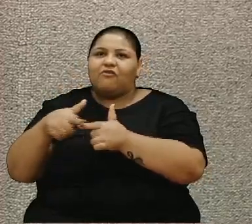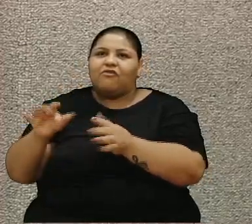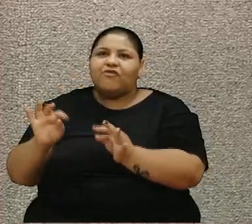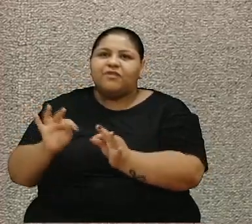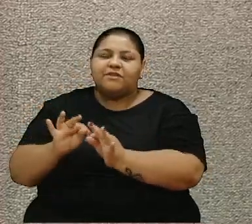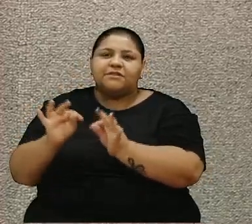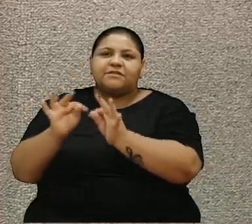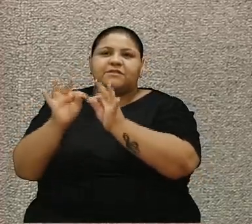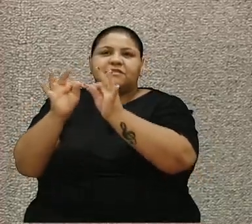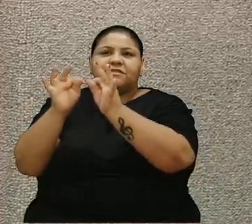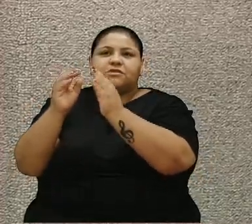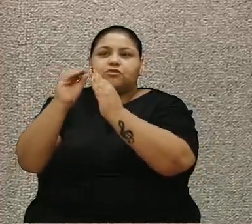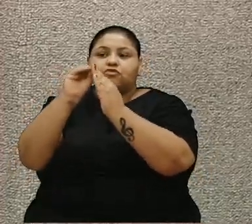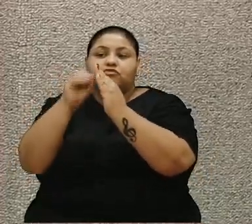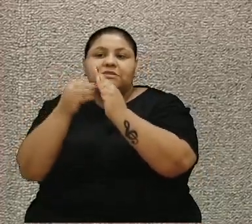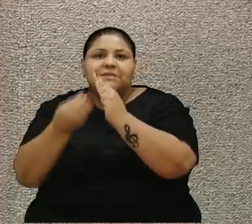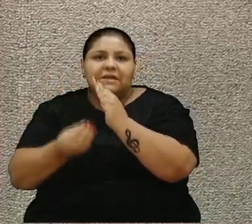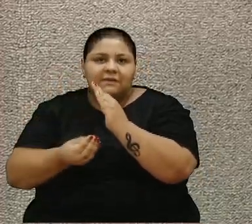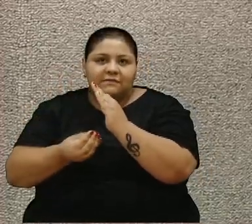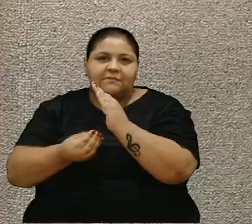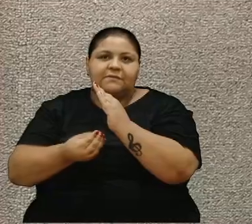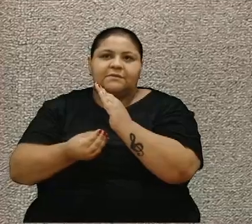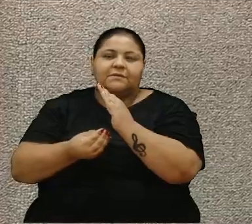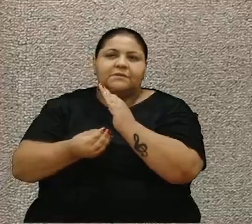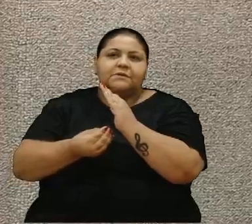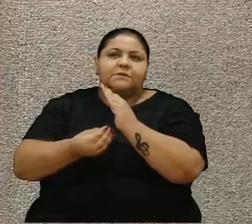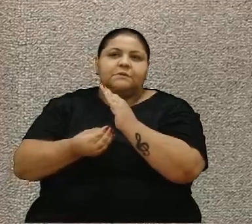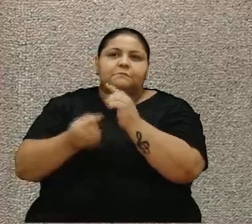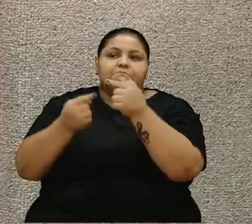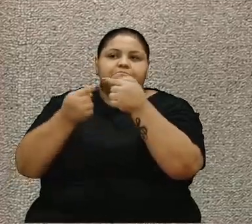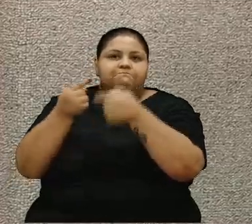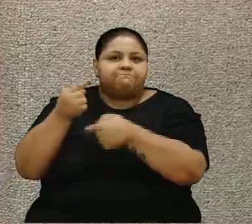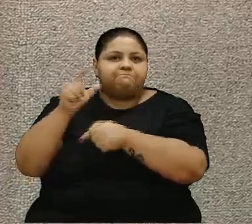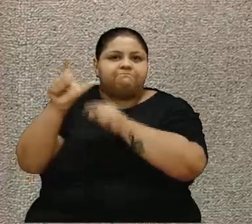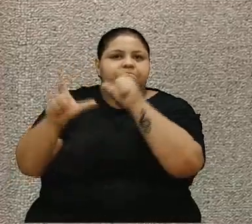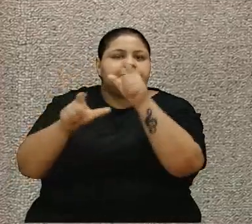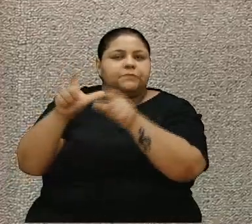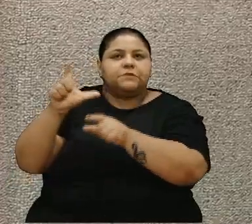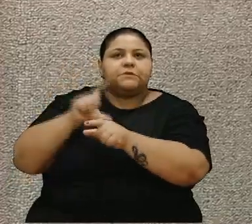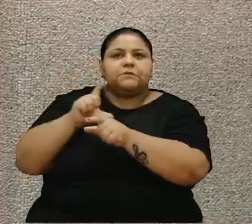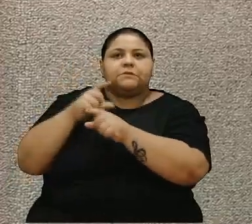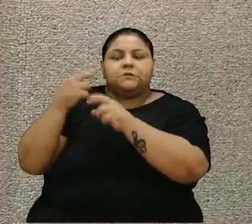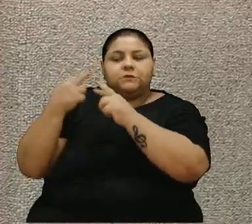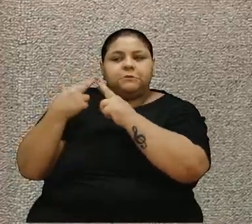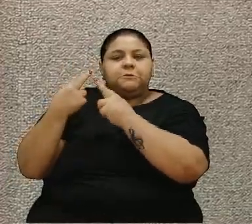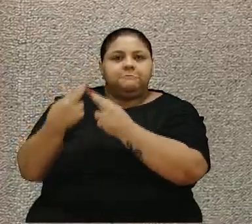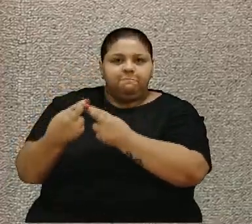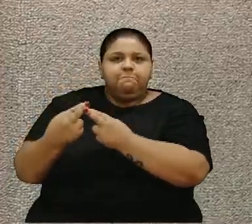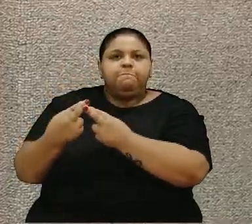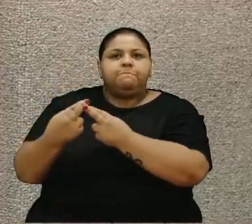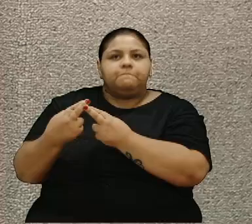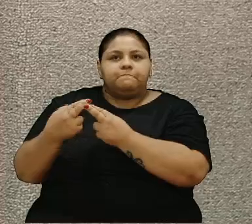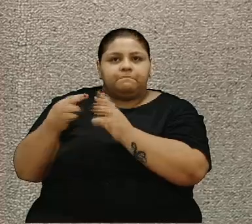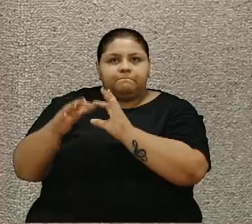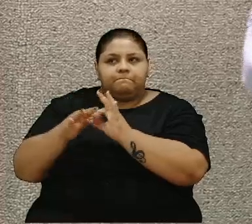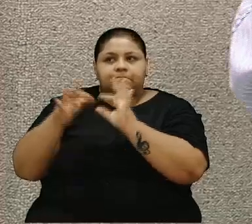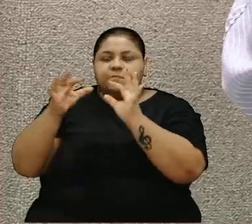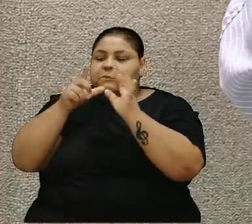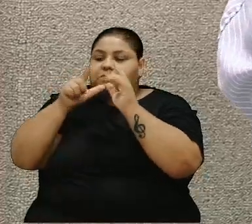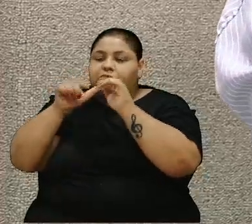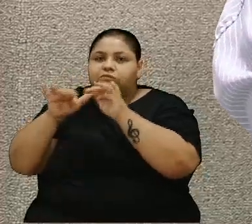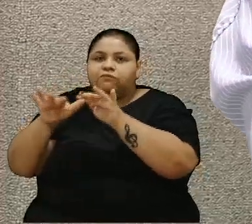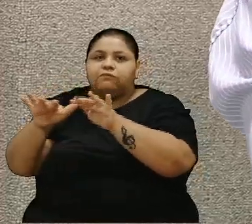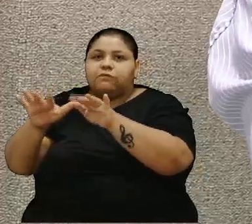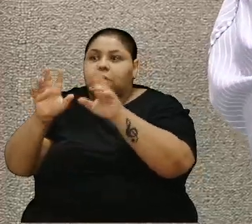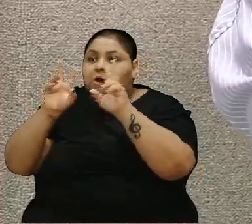técnico do SAMAI, de incompetência de pessoas que tinham responsabilidade de abrir a descarga de fundo quando